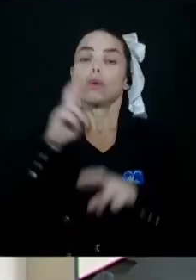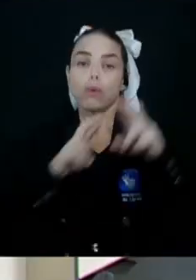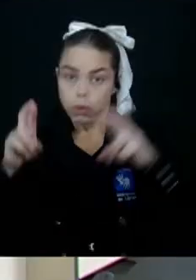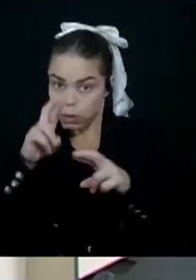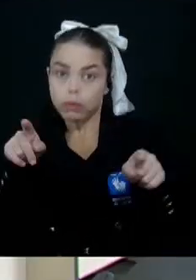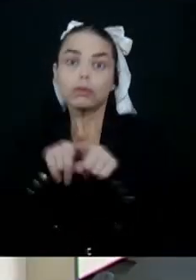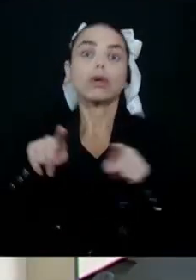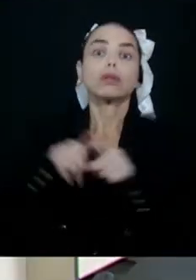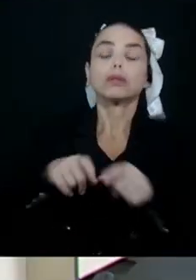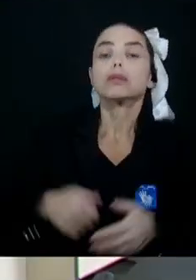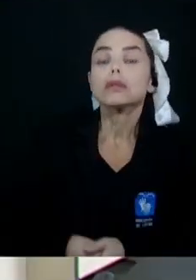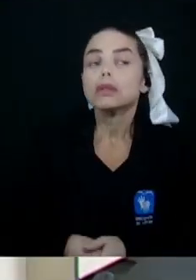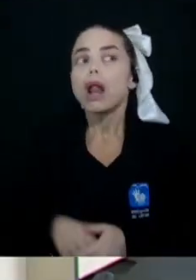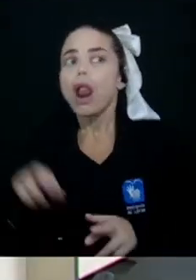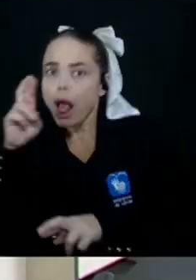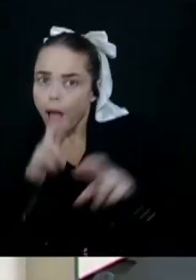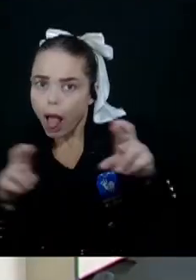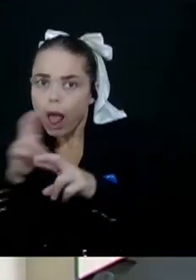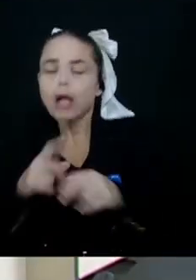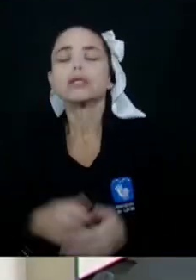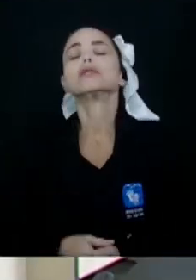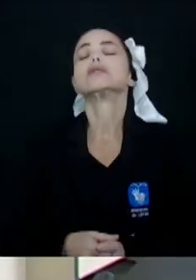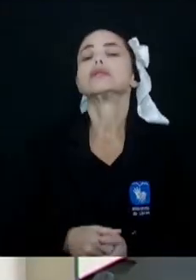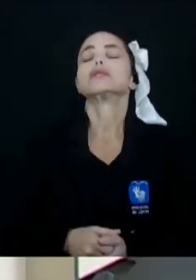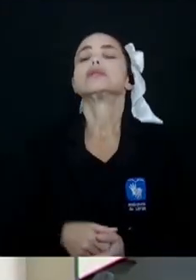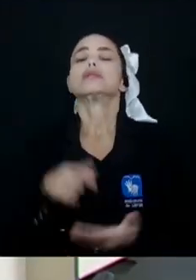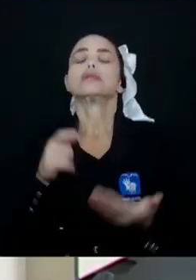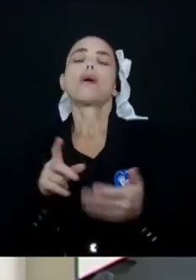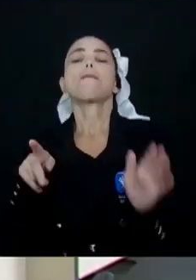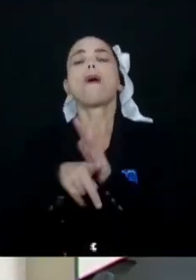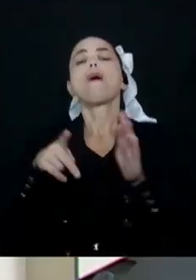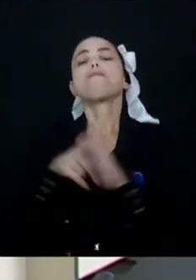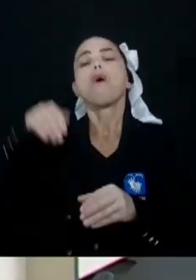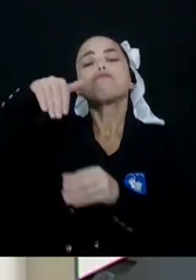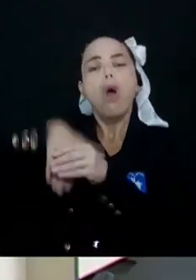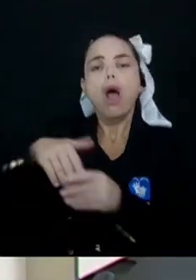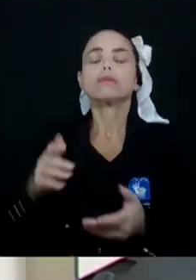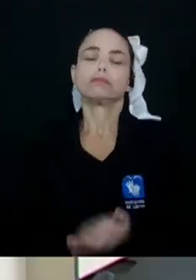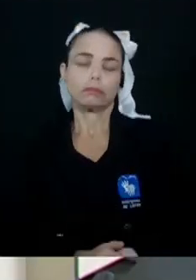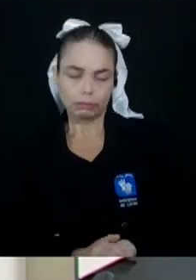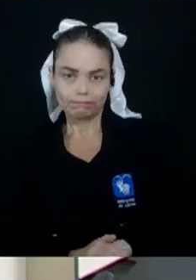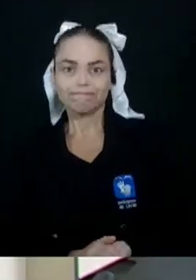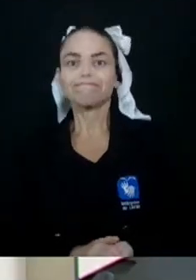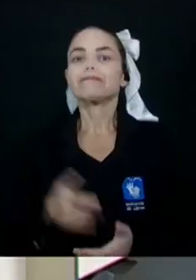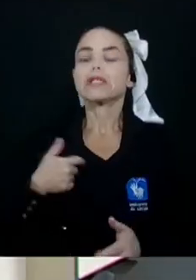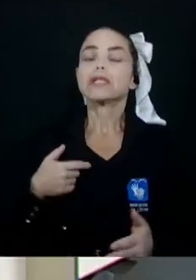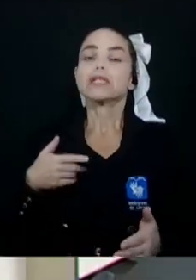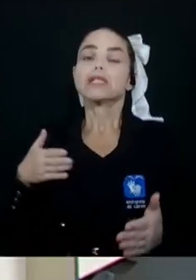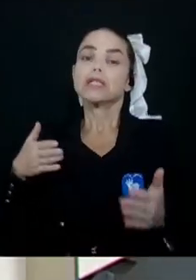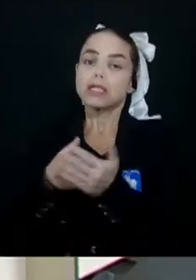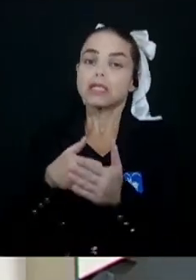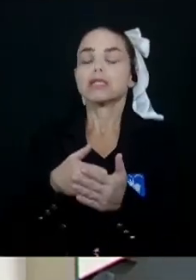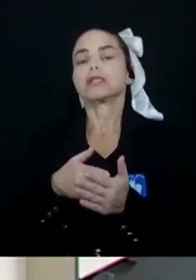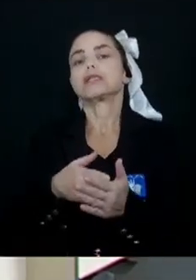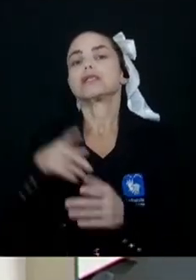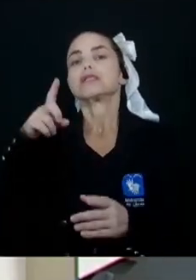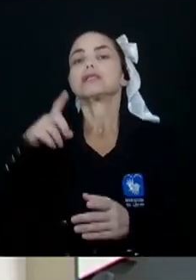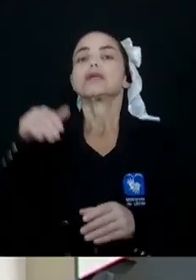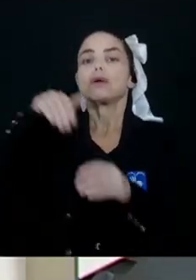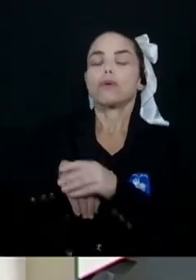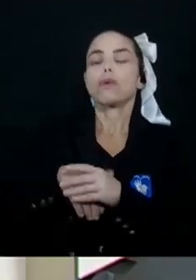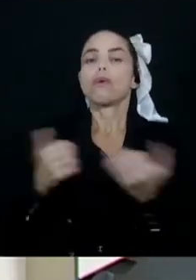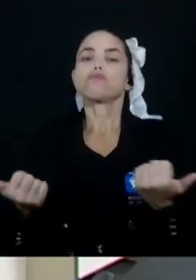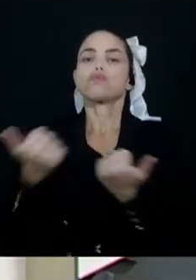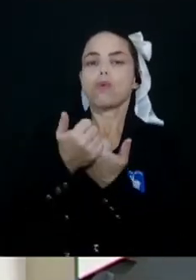vai fiscalizar se é aquele próprio eleitor que está votando, ele vai impedir que uma pessoa vote no lugar de outra. Então, a